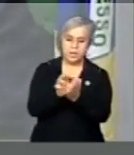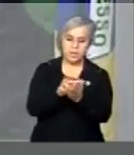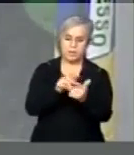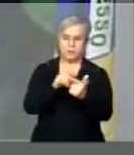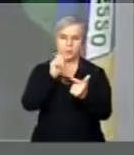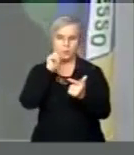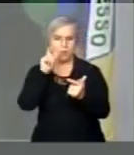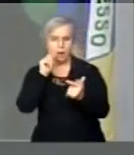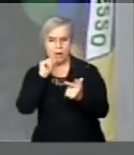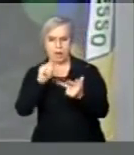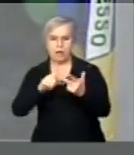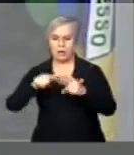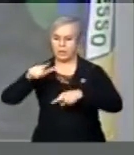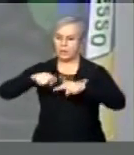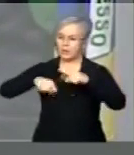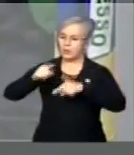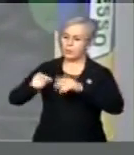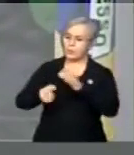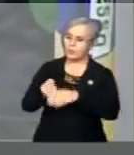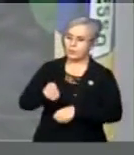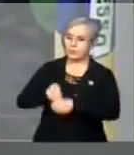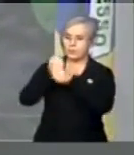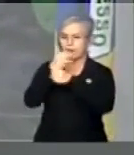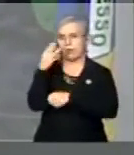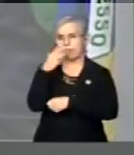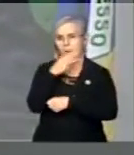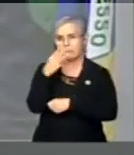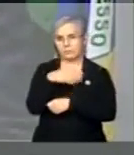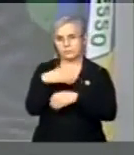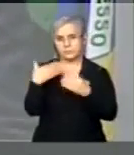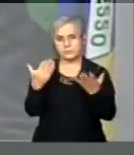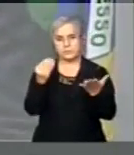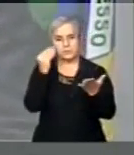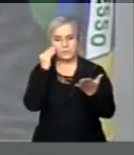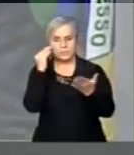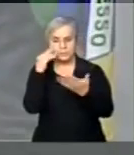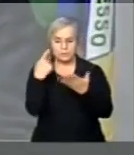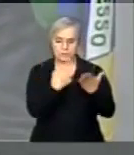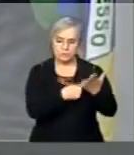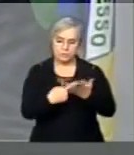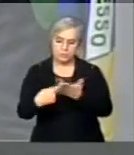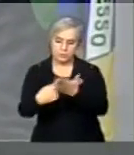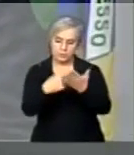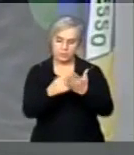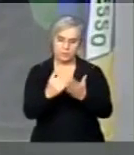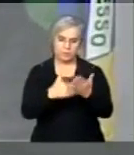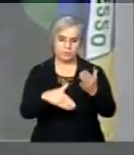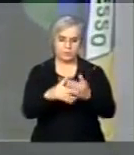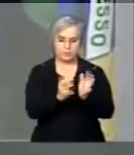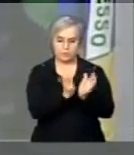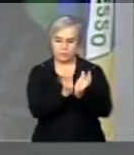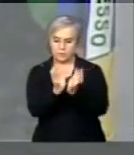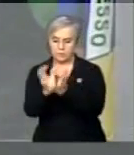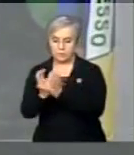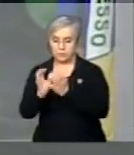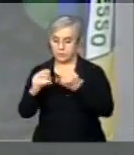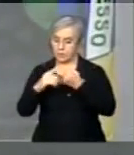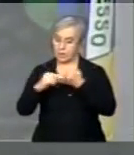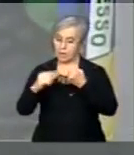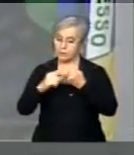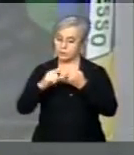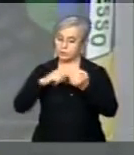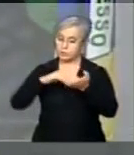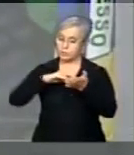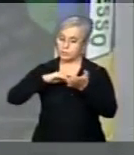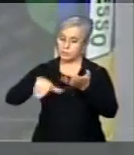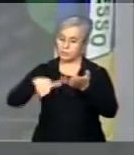Alagoas, na região produtora de cana-de-açúcar. E numa tentativa de fazer um acordo com todos os partidos para que os artigos que foram